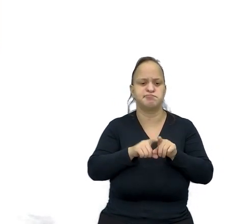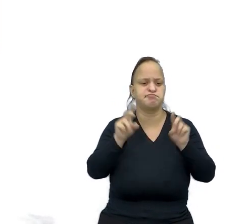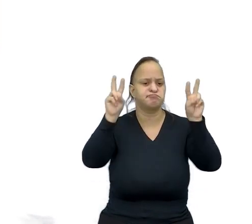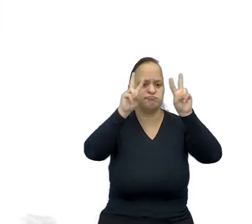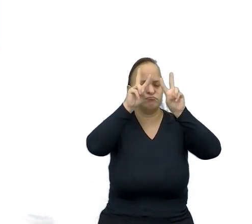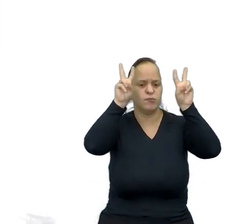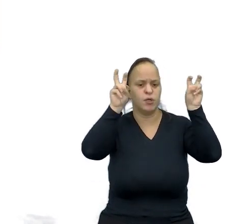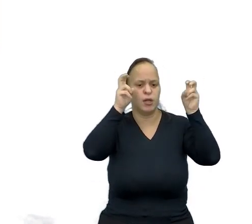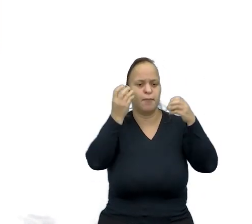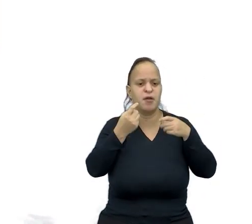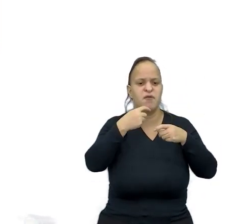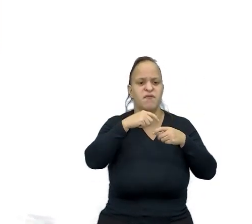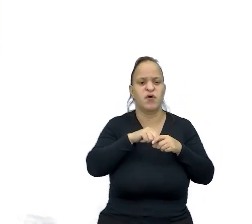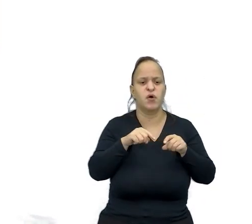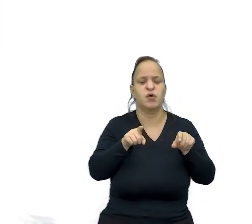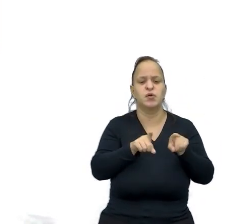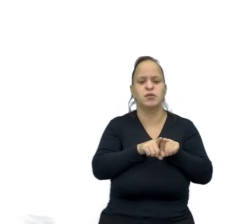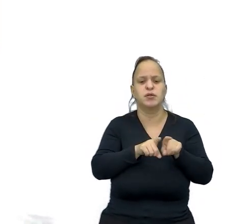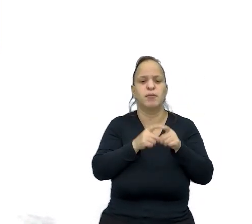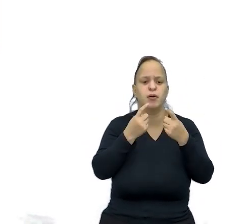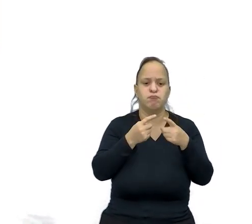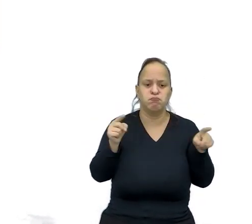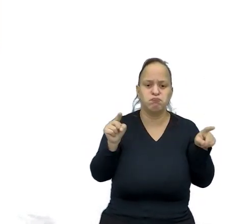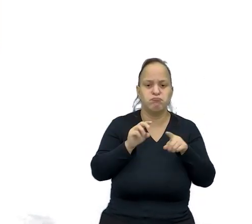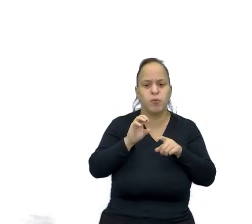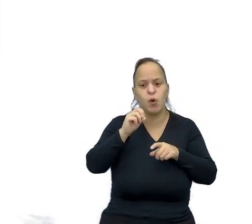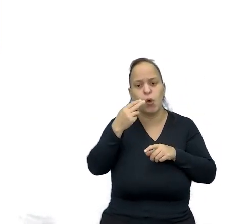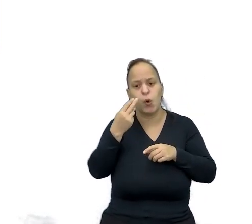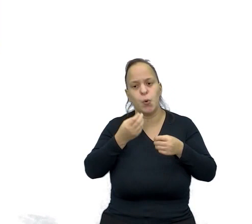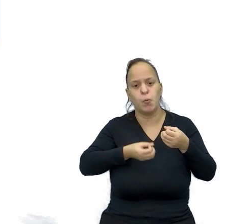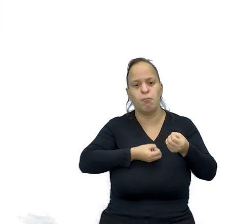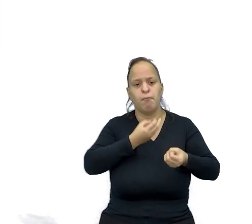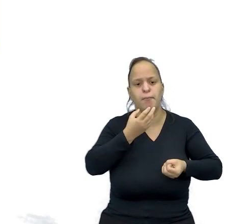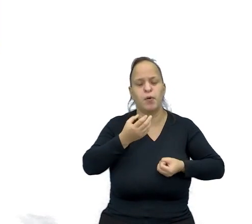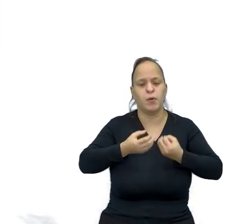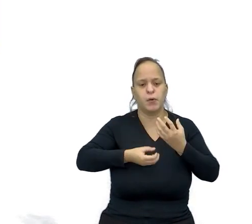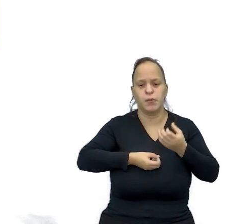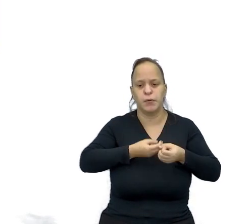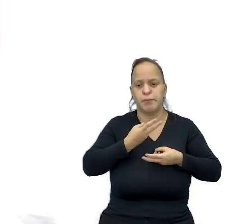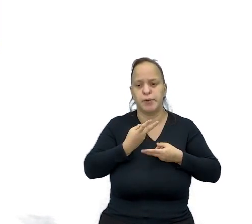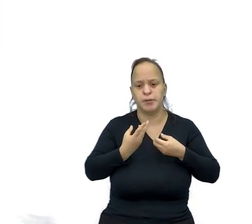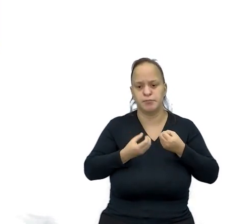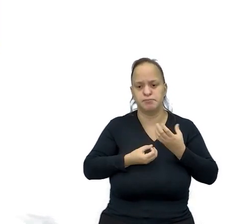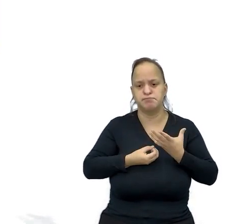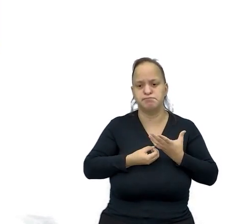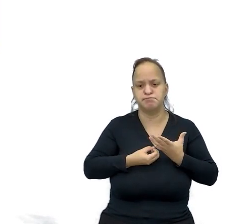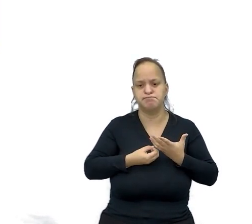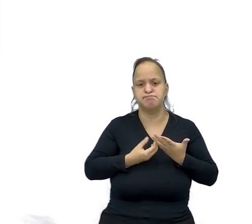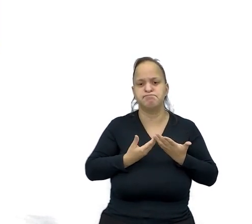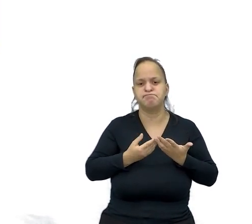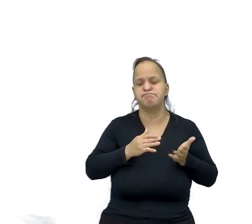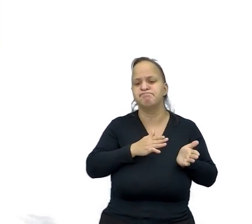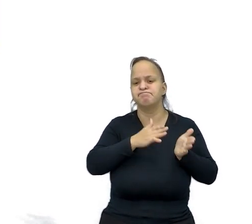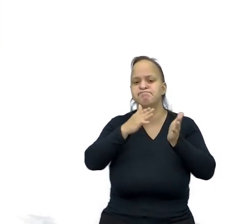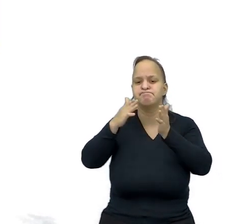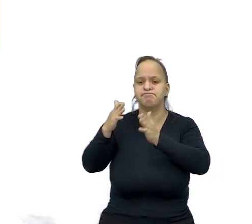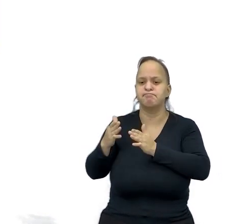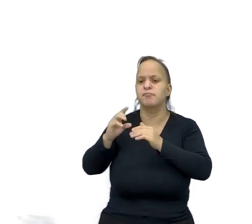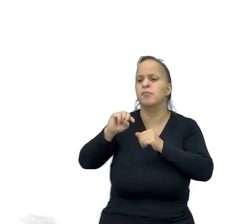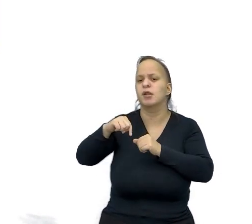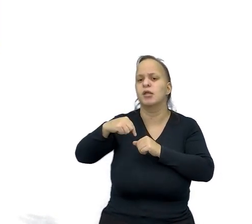audição de uma canção sobre a infância, ou de um poema. E o depois, retomada das principais características do